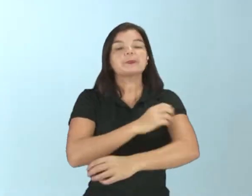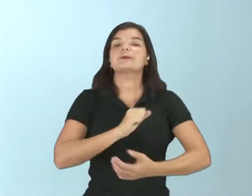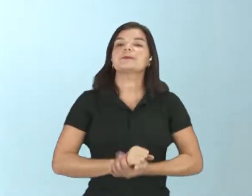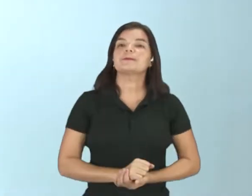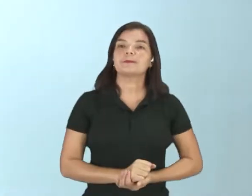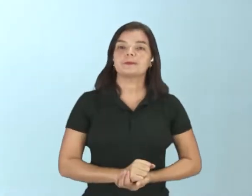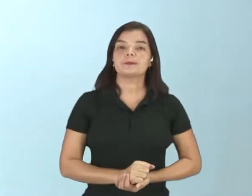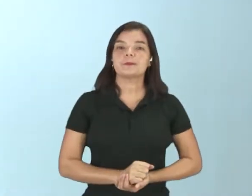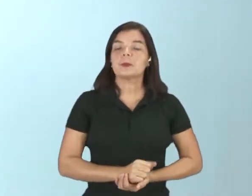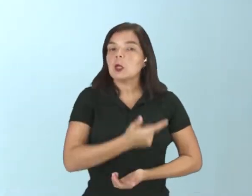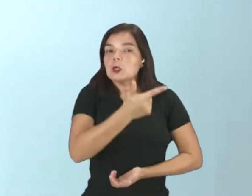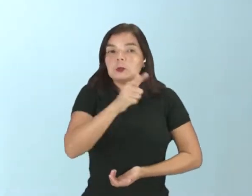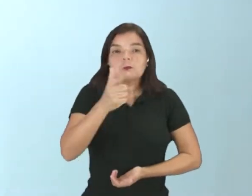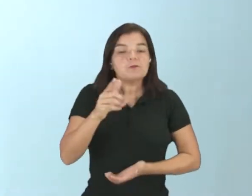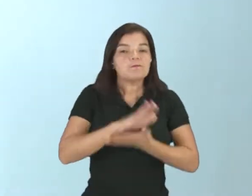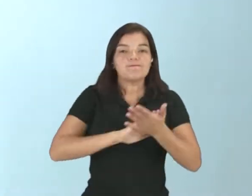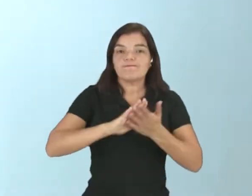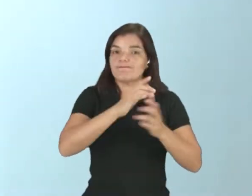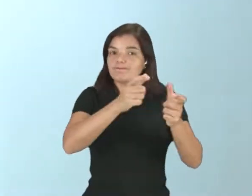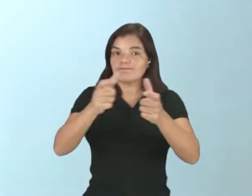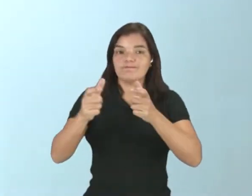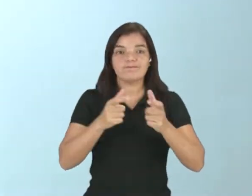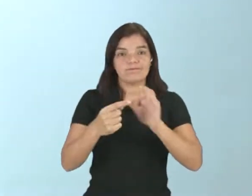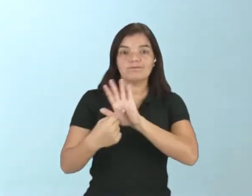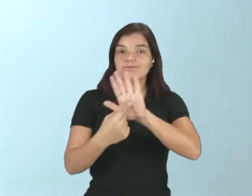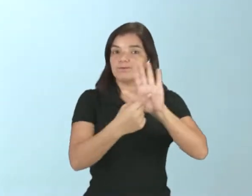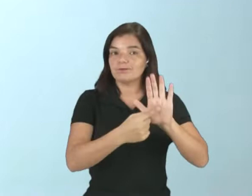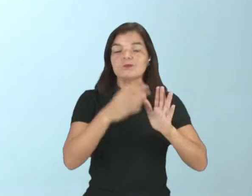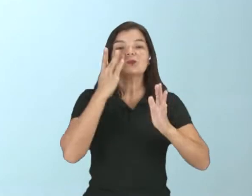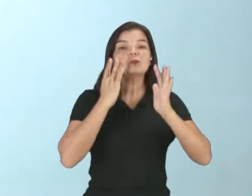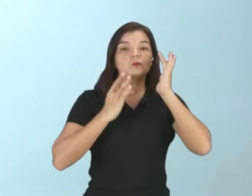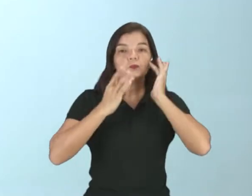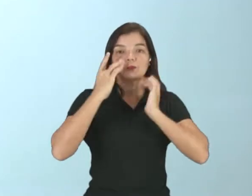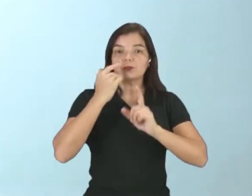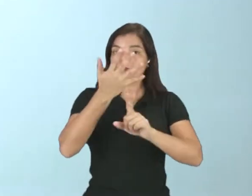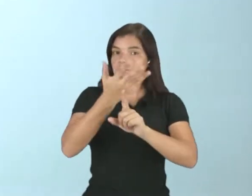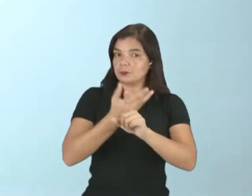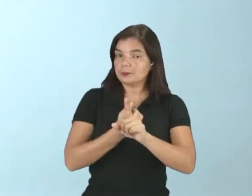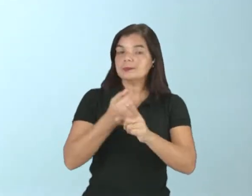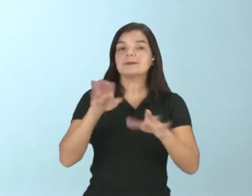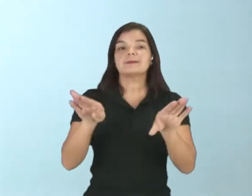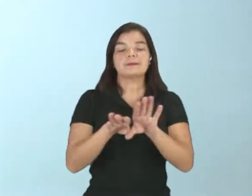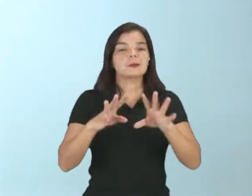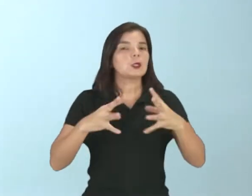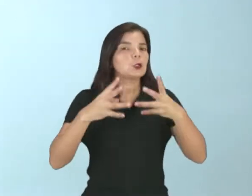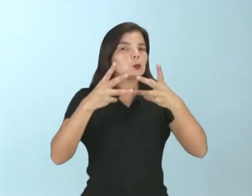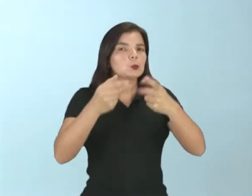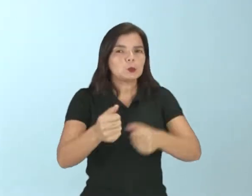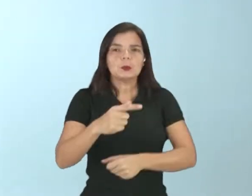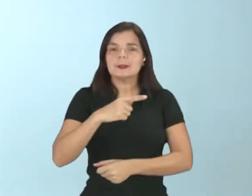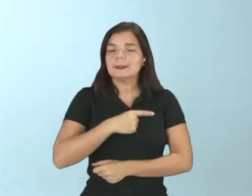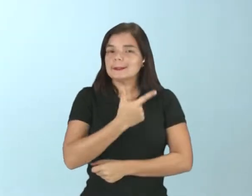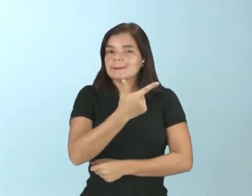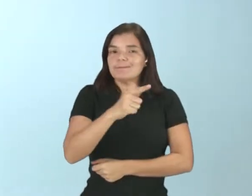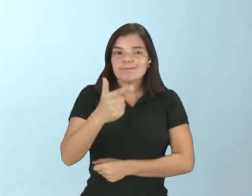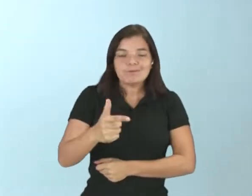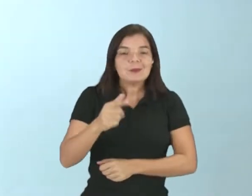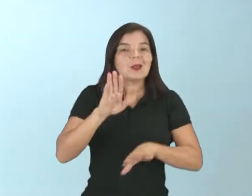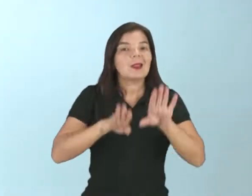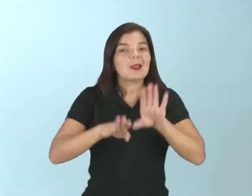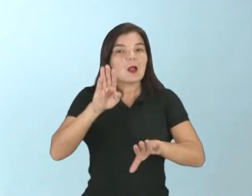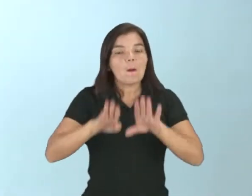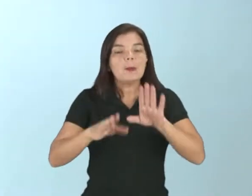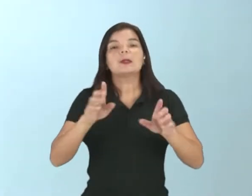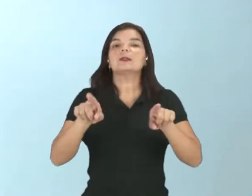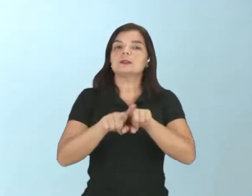Idade Média, não havia espaço para as manifestações artísticas propriamente dita, e tudo aquilo que não era de acordo